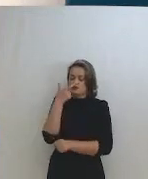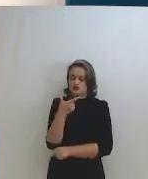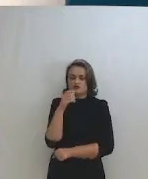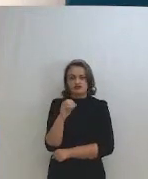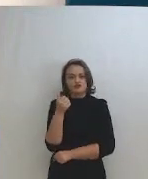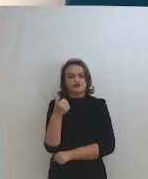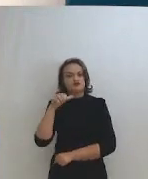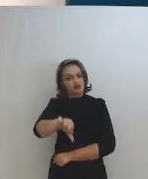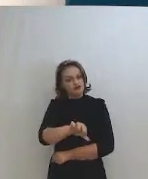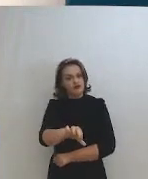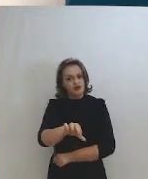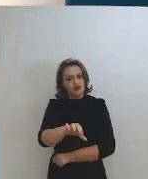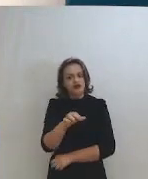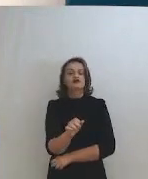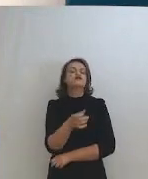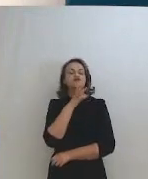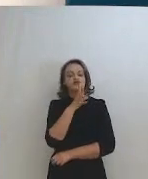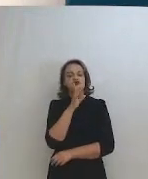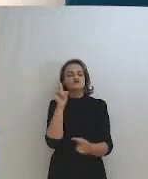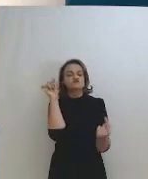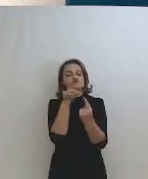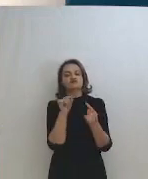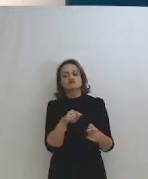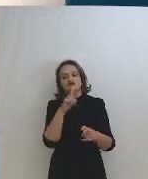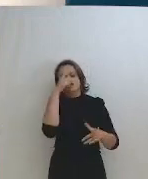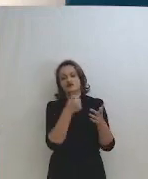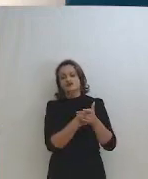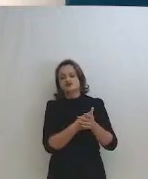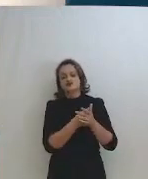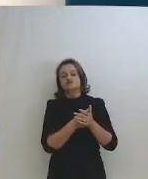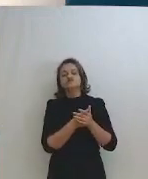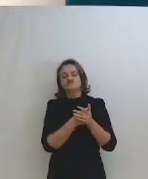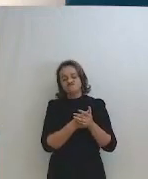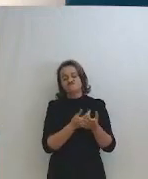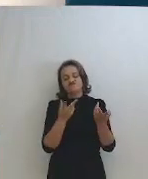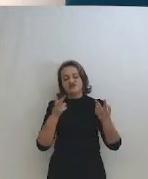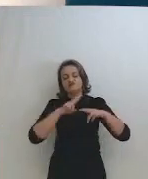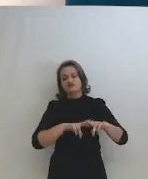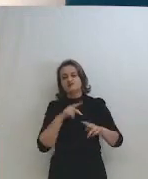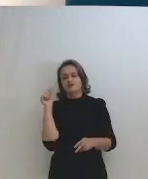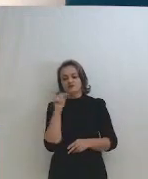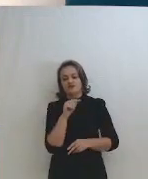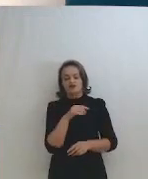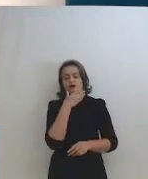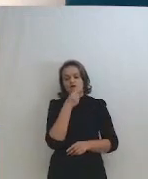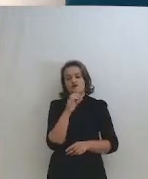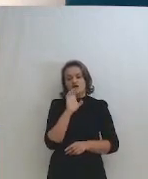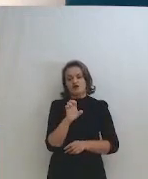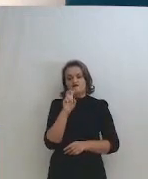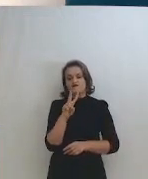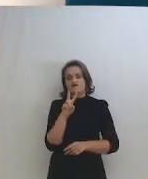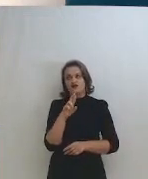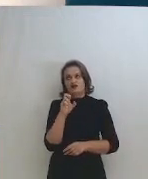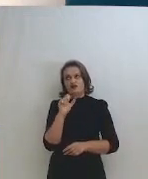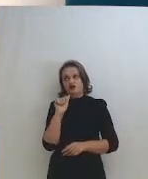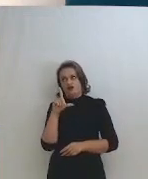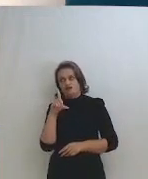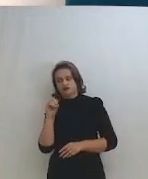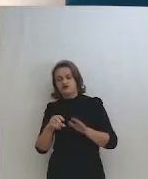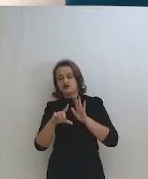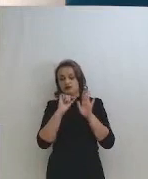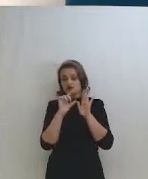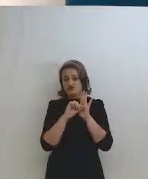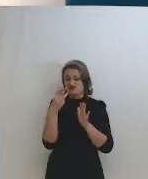reconhecida a motivação da decisão que decretou a prisão preventiva do Everaldo, e nos termos do artigo 313, se fazem